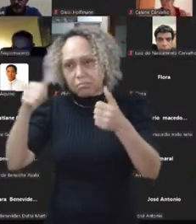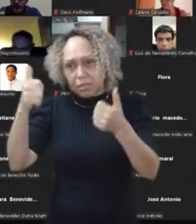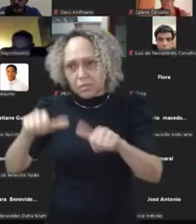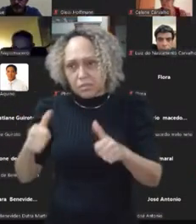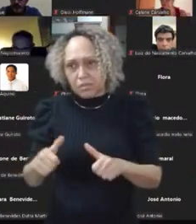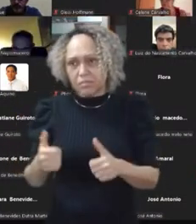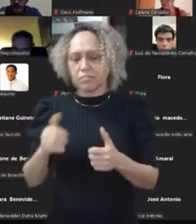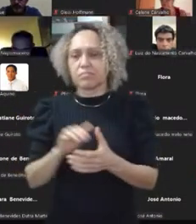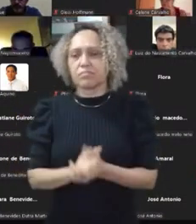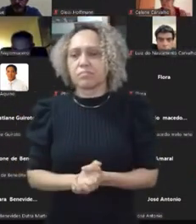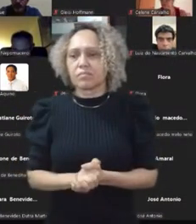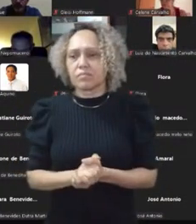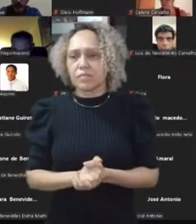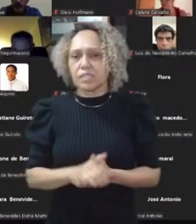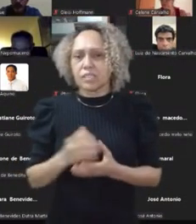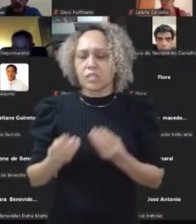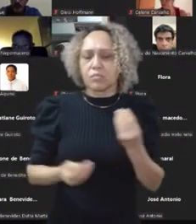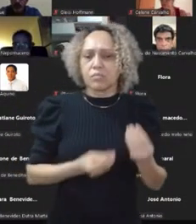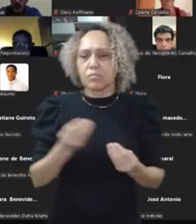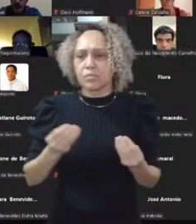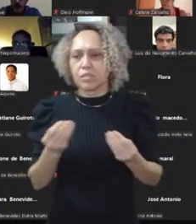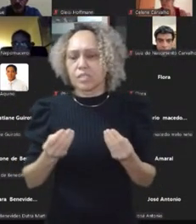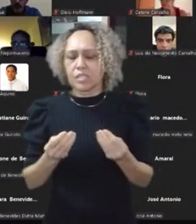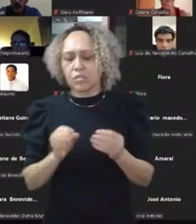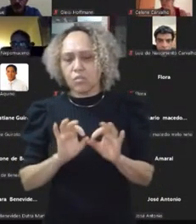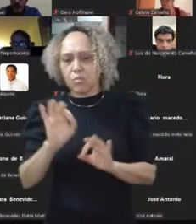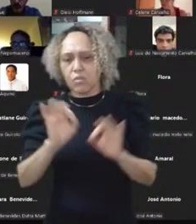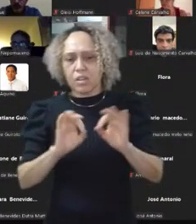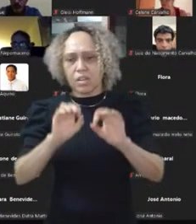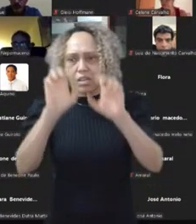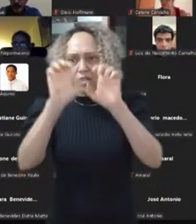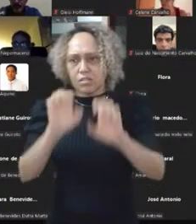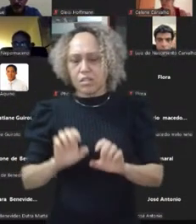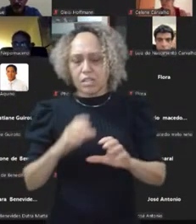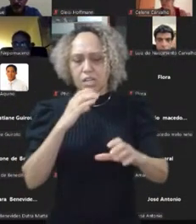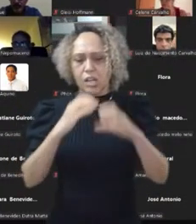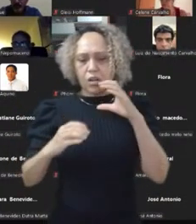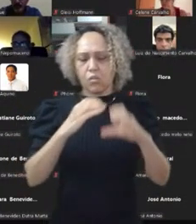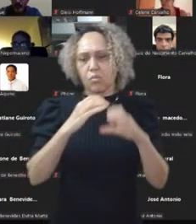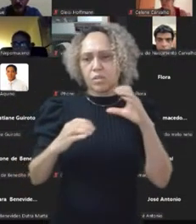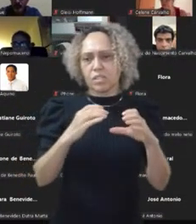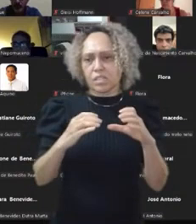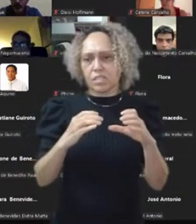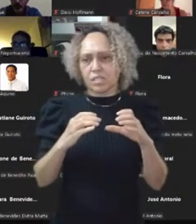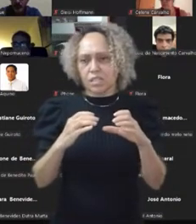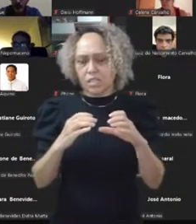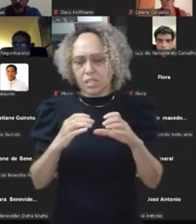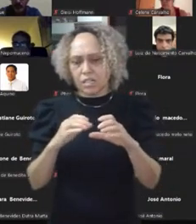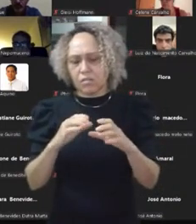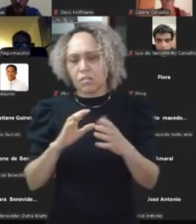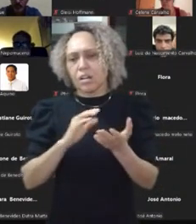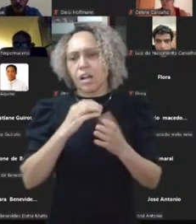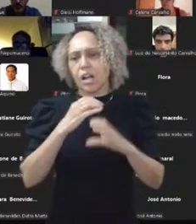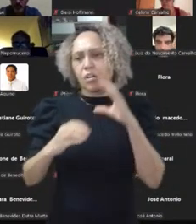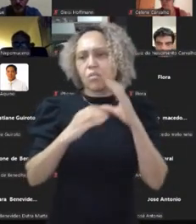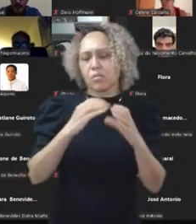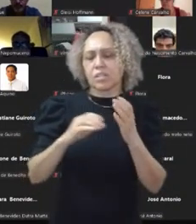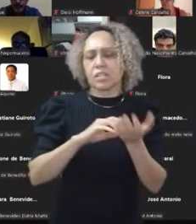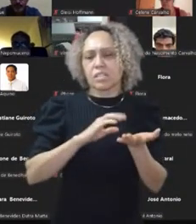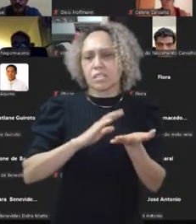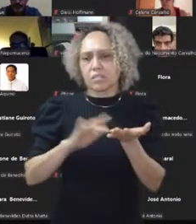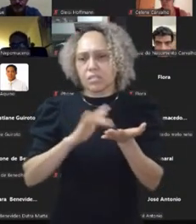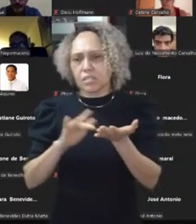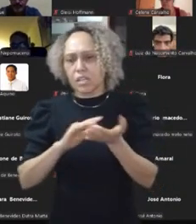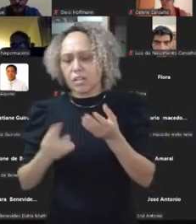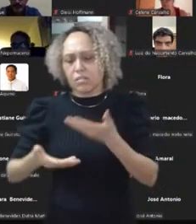boca Como se desenvolve como é estruturada a comunicação digital as formas de sociabilidade que ela permite as